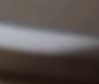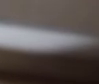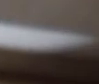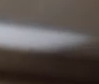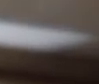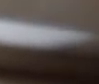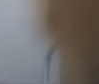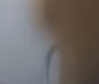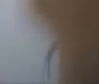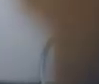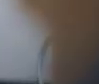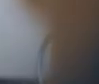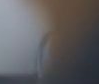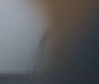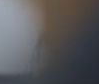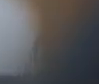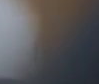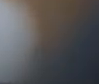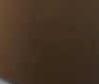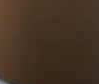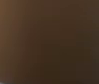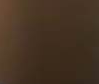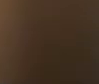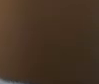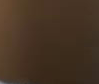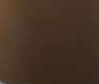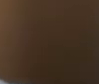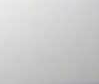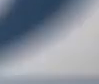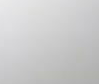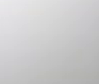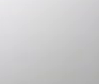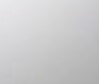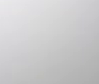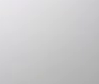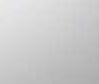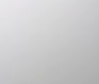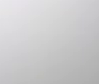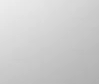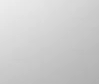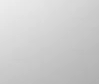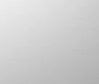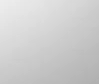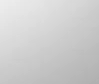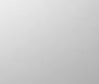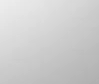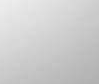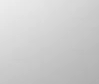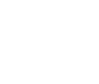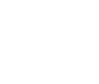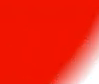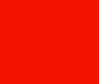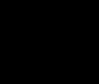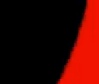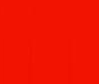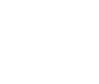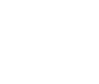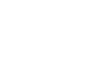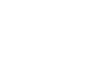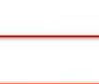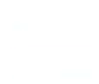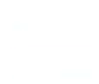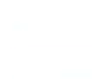fecho a torneira também. Esses pequenos detalhes fazem uma grande diferença. E você, tá economizando? Governo do Estado de São Paulo.